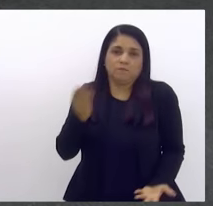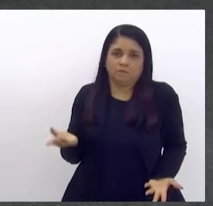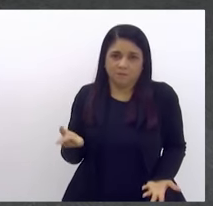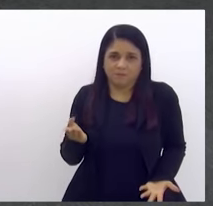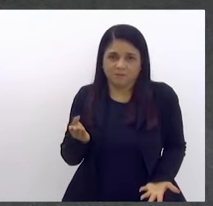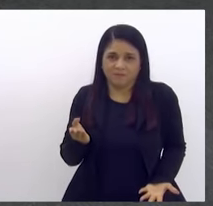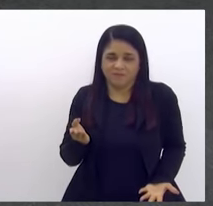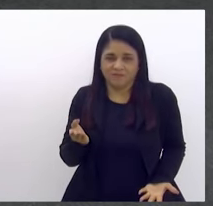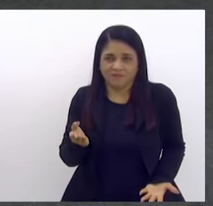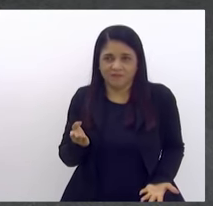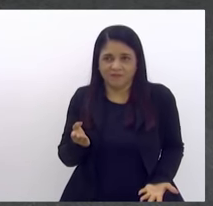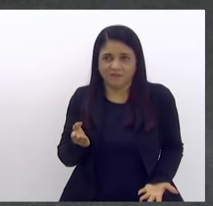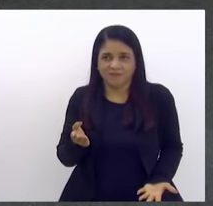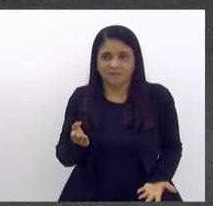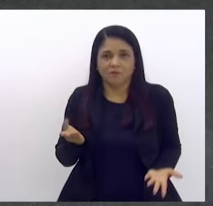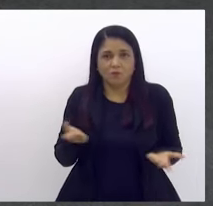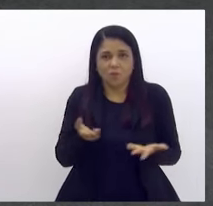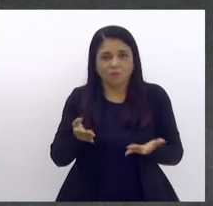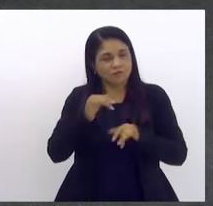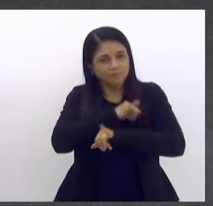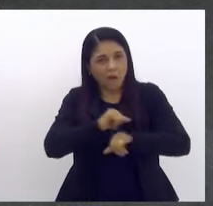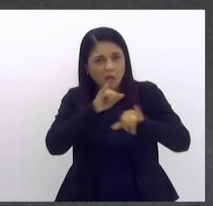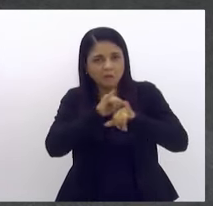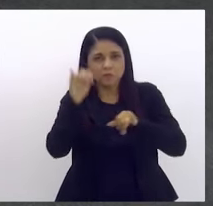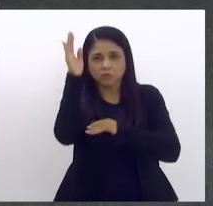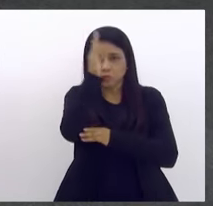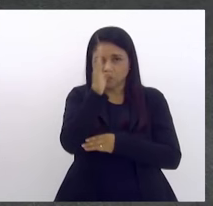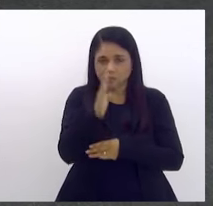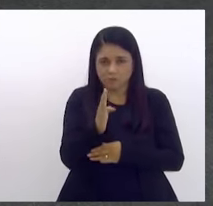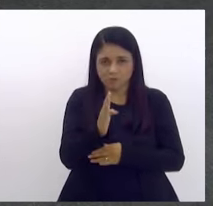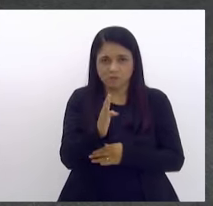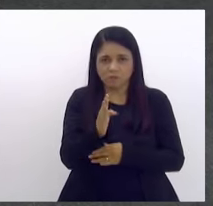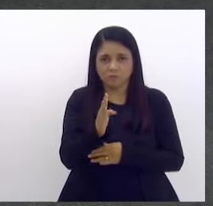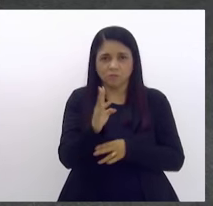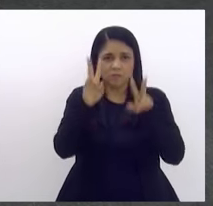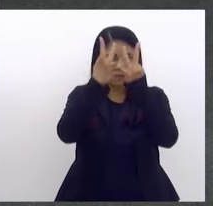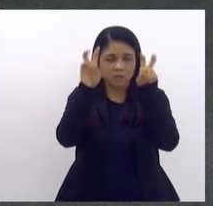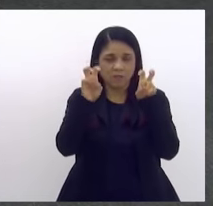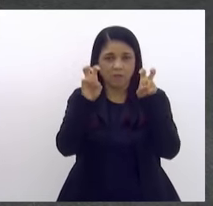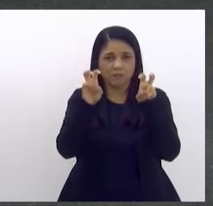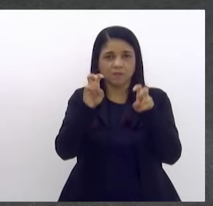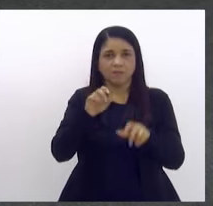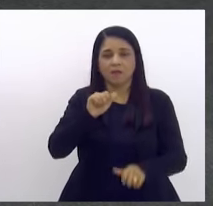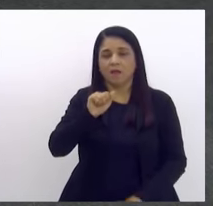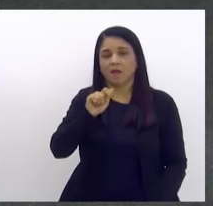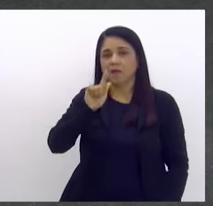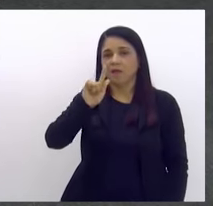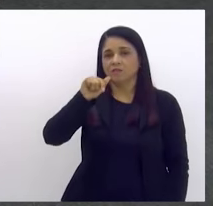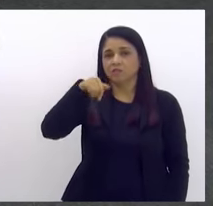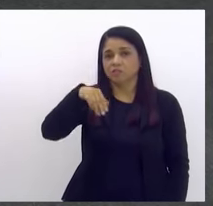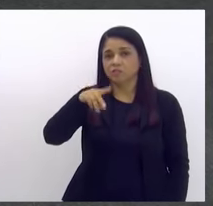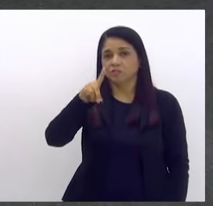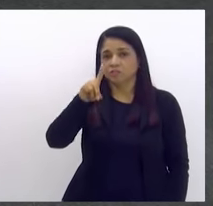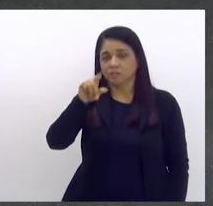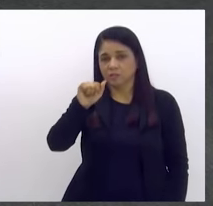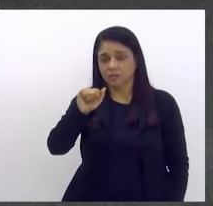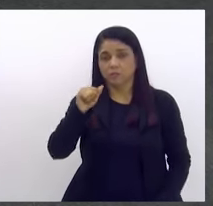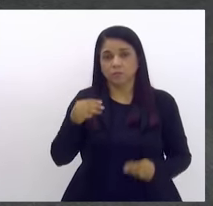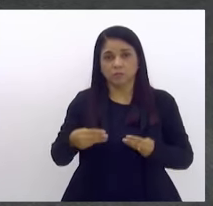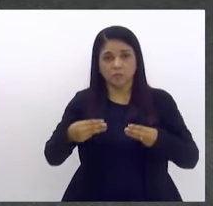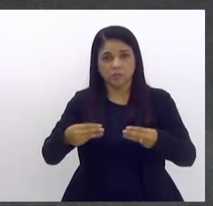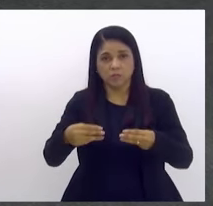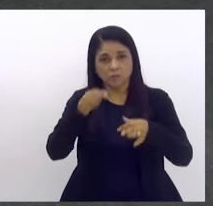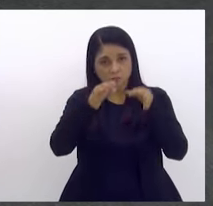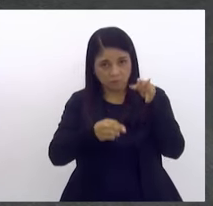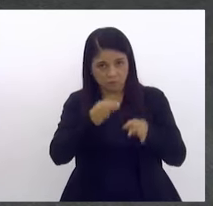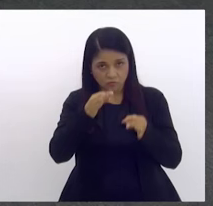está sendo falado no Brasil inteiro da tal agenda no Ministério da Justiça. O fato por